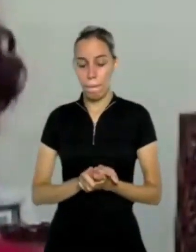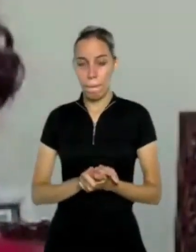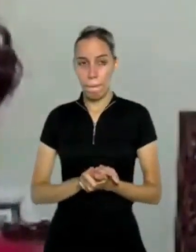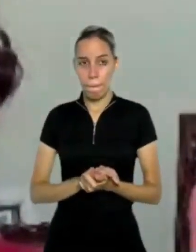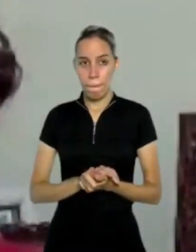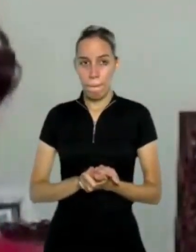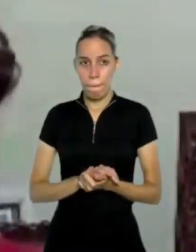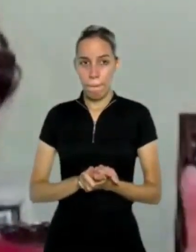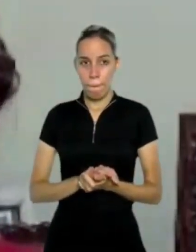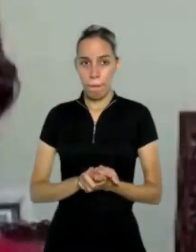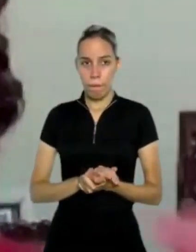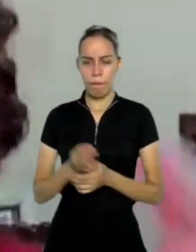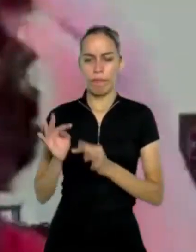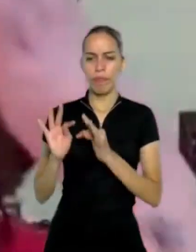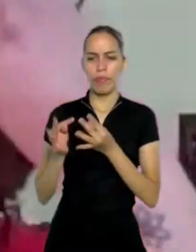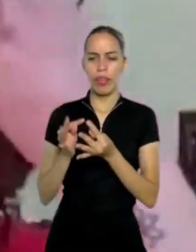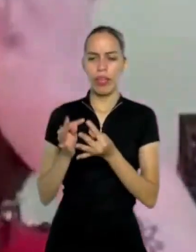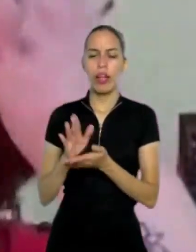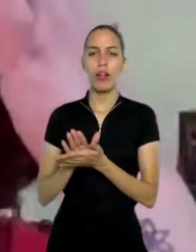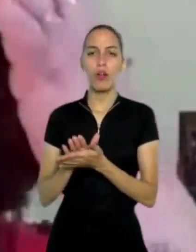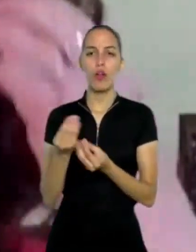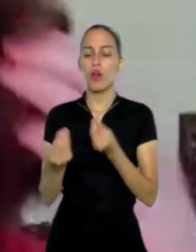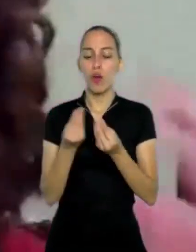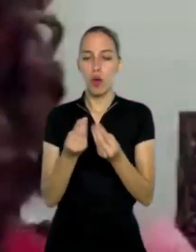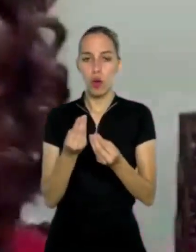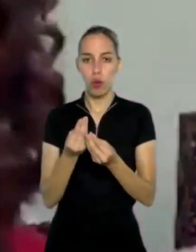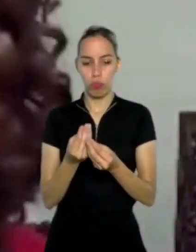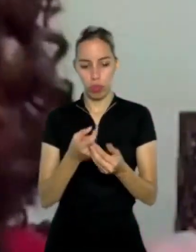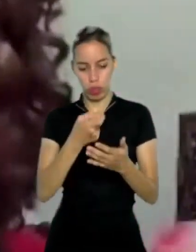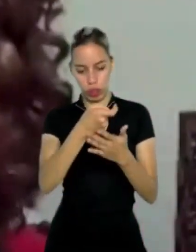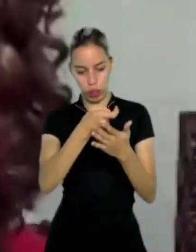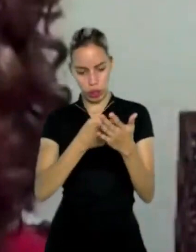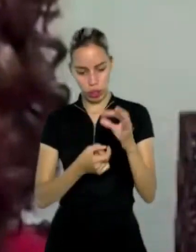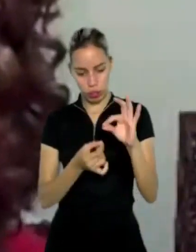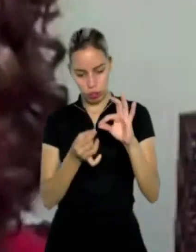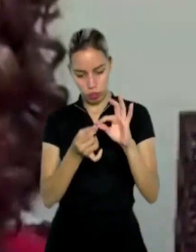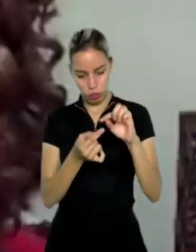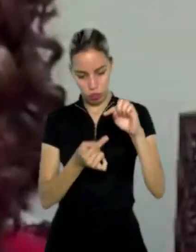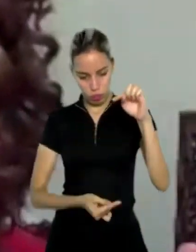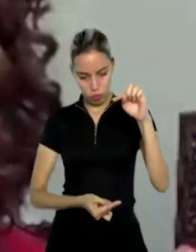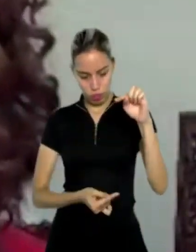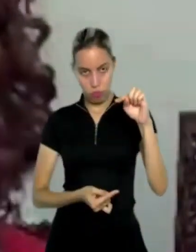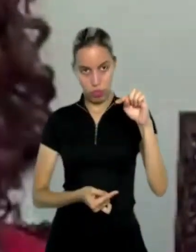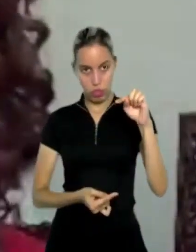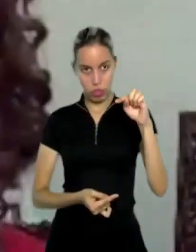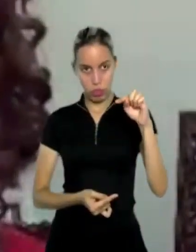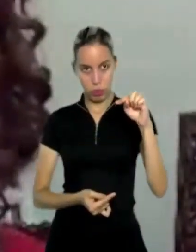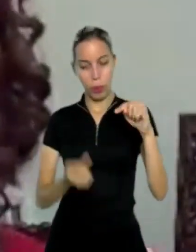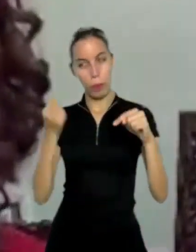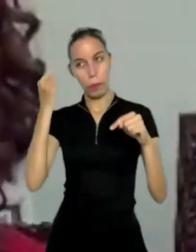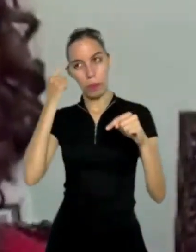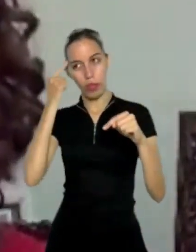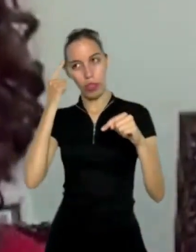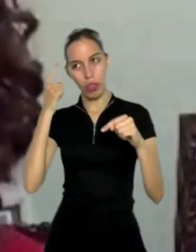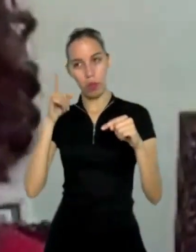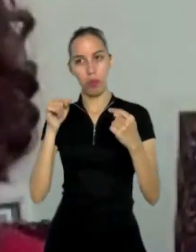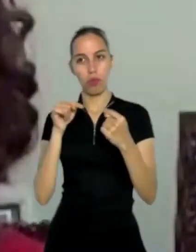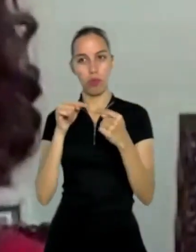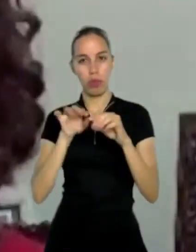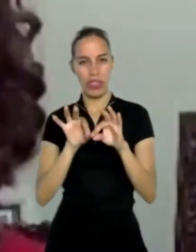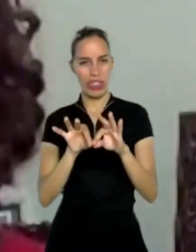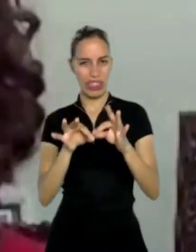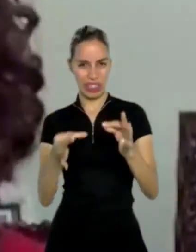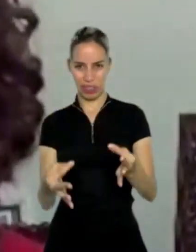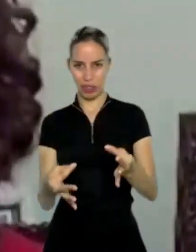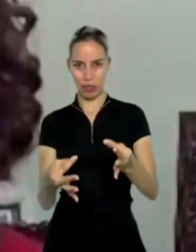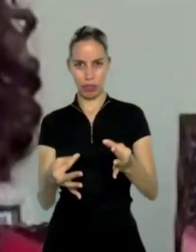eu sempre delimitava o tamanho do texto, assim, porque eu sempre acho que eu sou muito sintética, sabe? Por isso que eu acho que